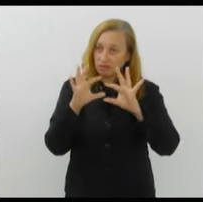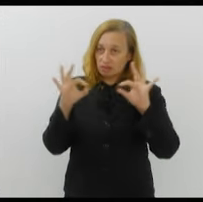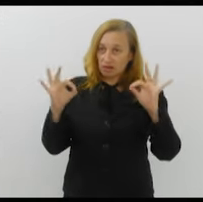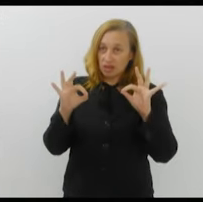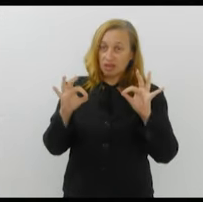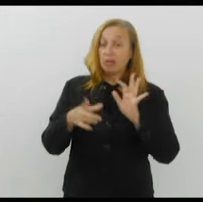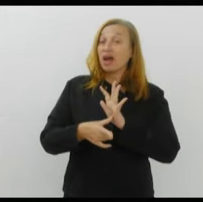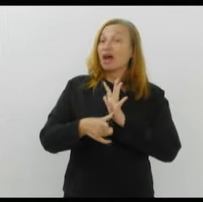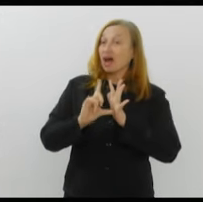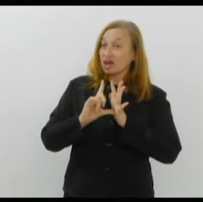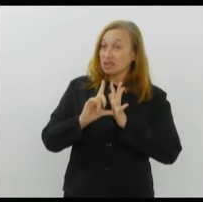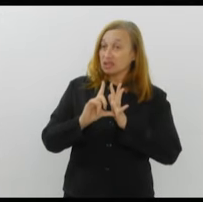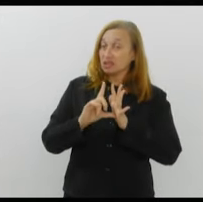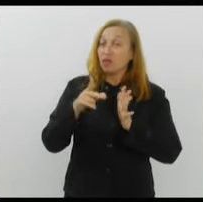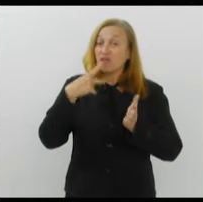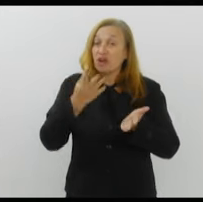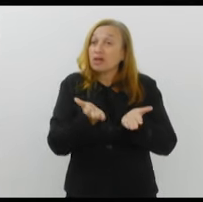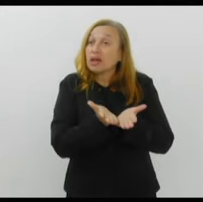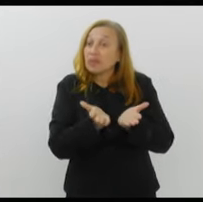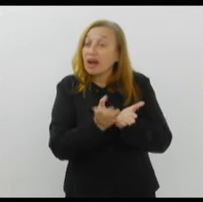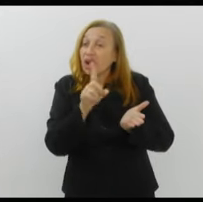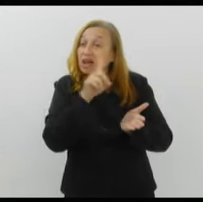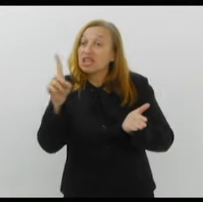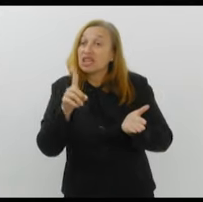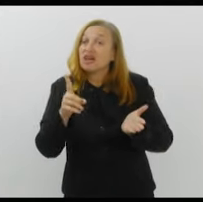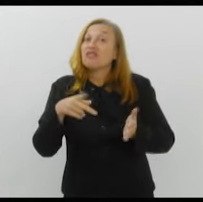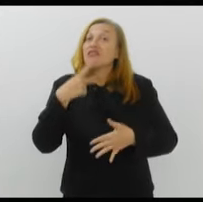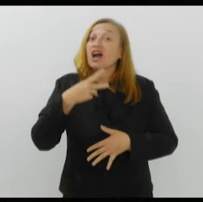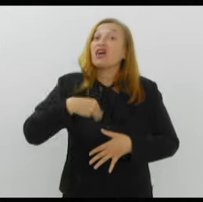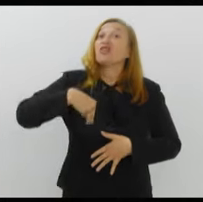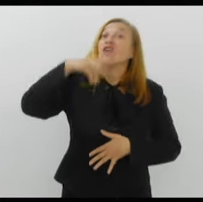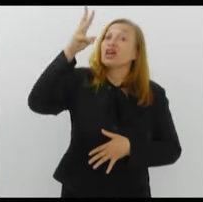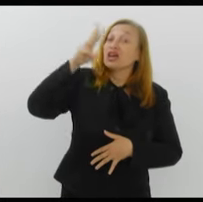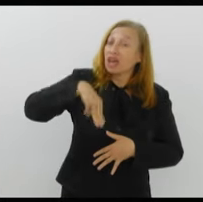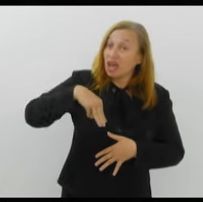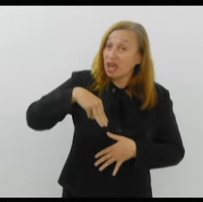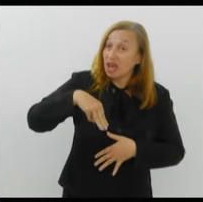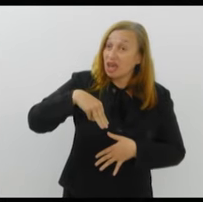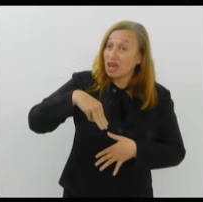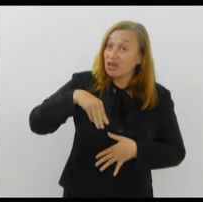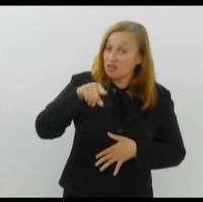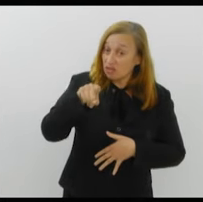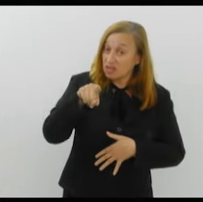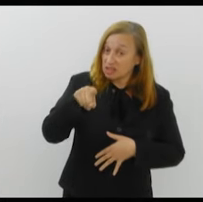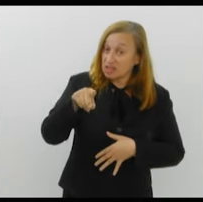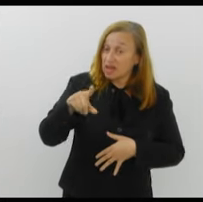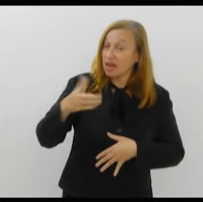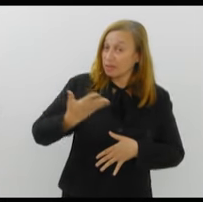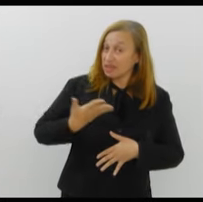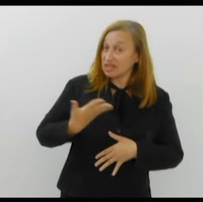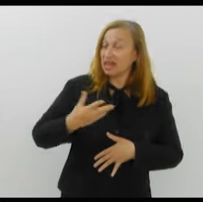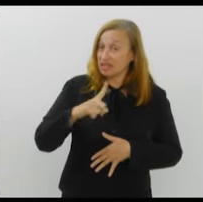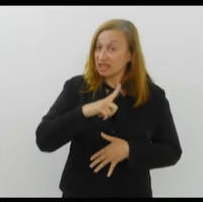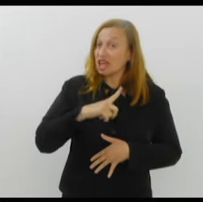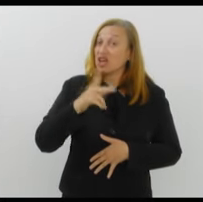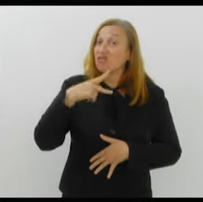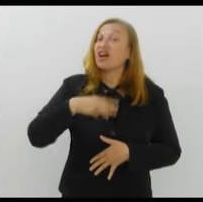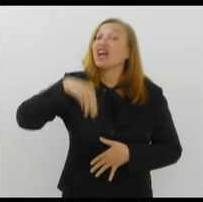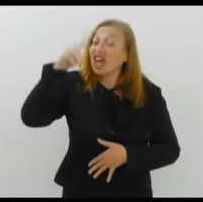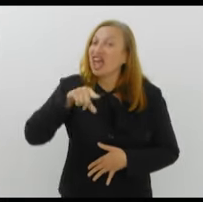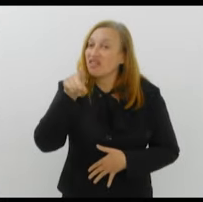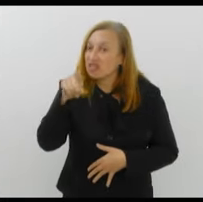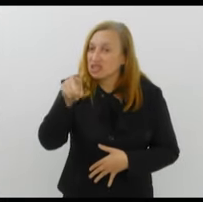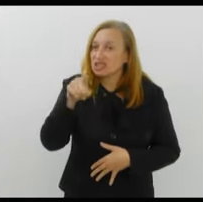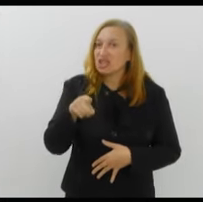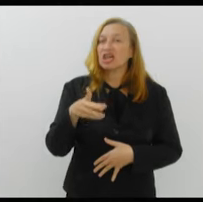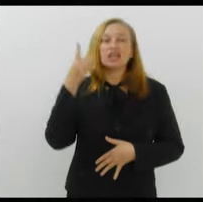quero dizer o que está na Bíblia. Me diga com quem andas, que eu te direi quem és, Verônica Lima, deputado Flávio Serafini,